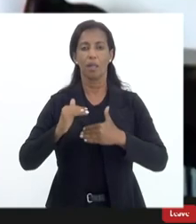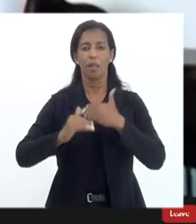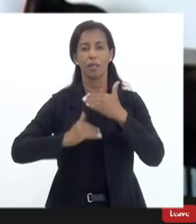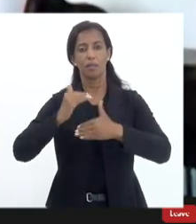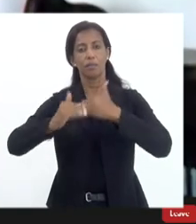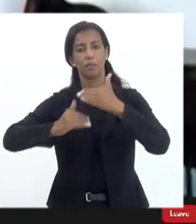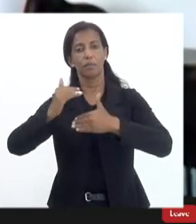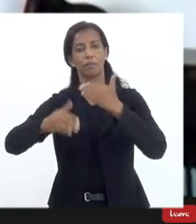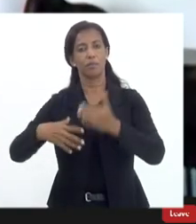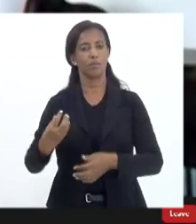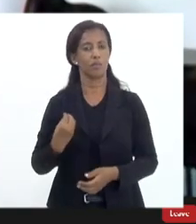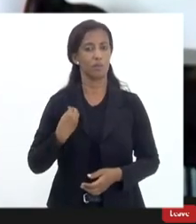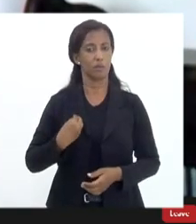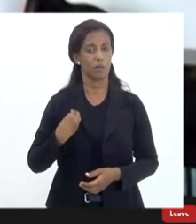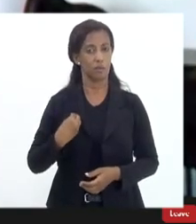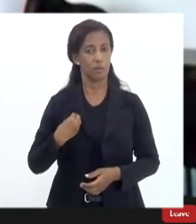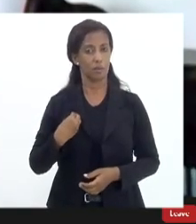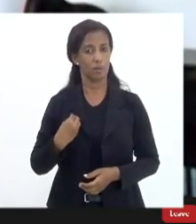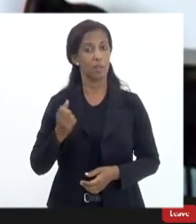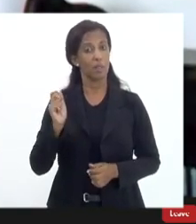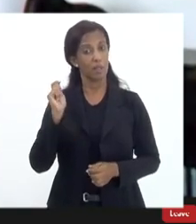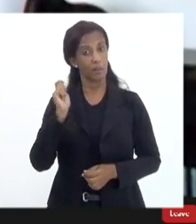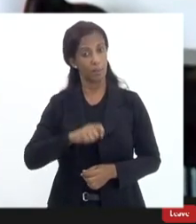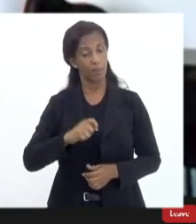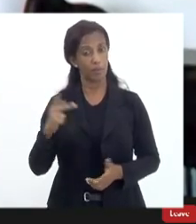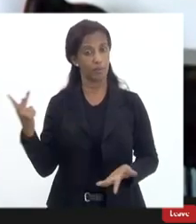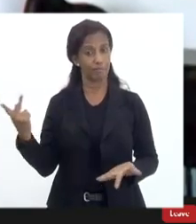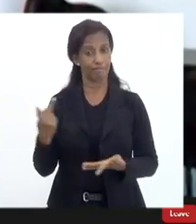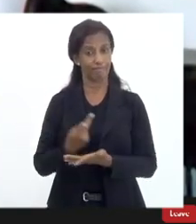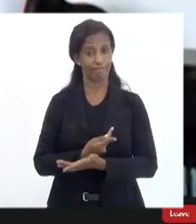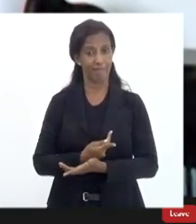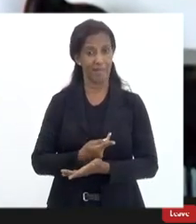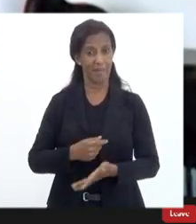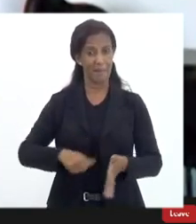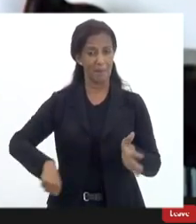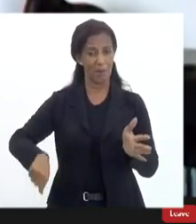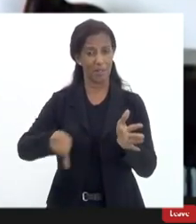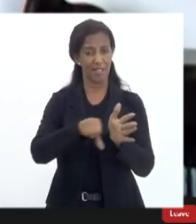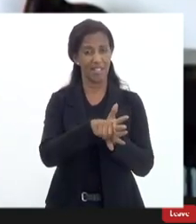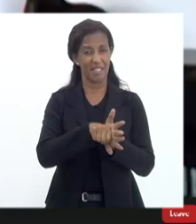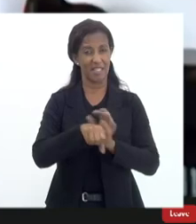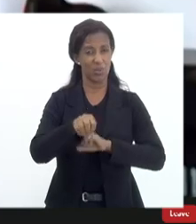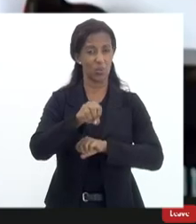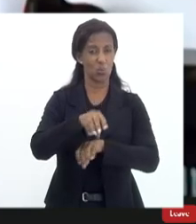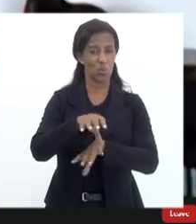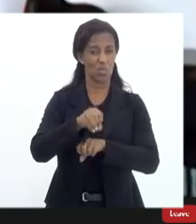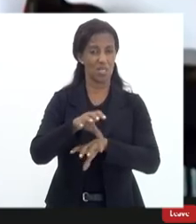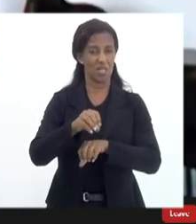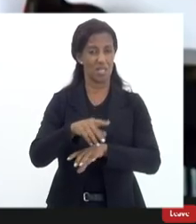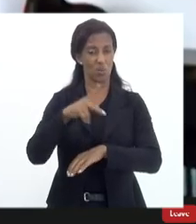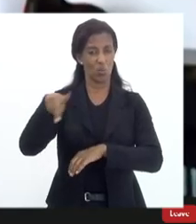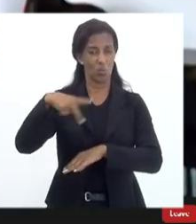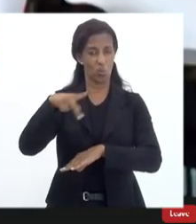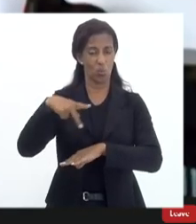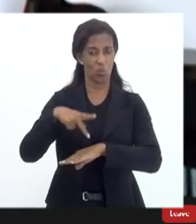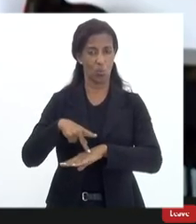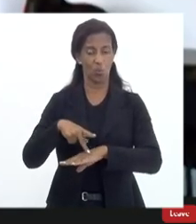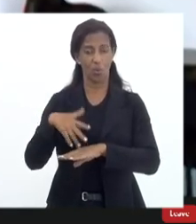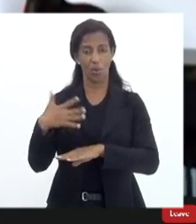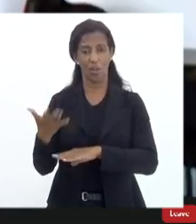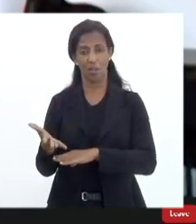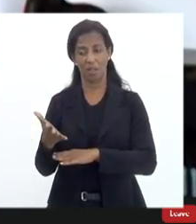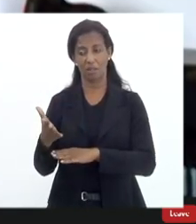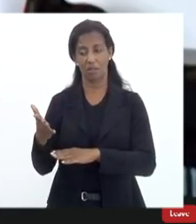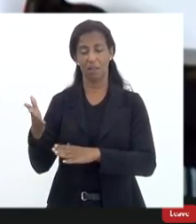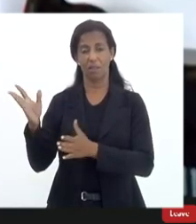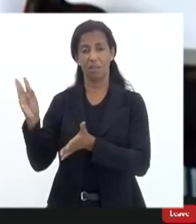estamos vivenciando, que provavelmente será a maior crise da história educacional do nosso país, tanto em termos de